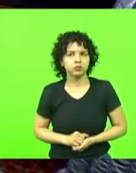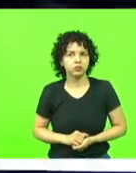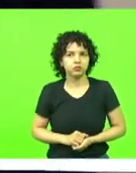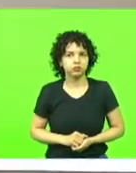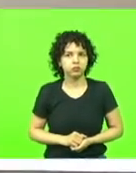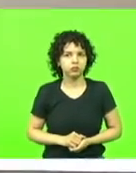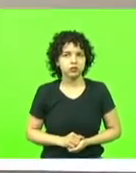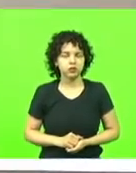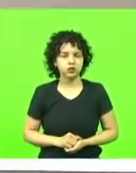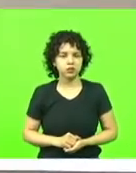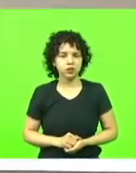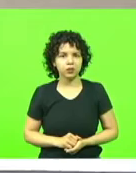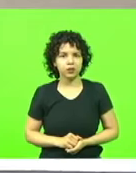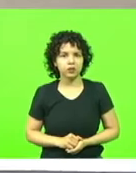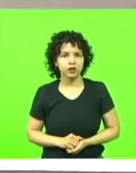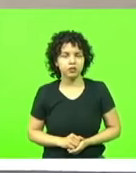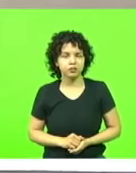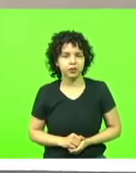em discussão.